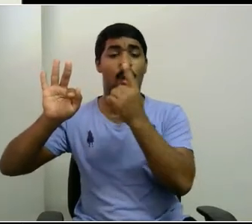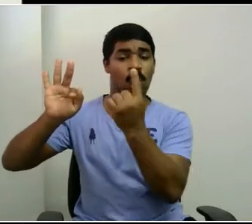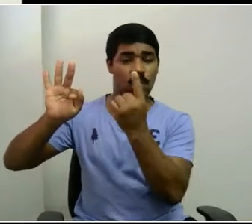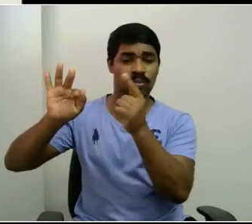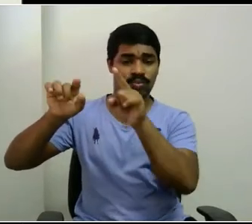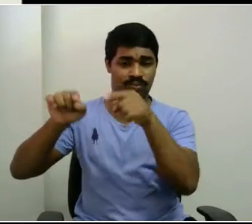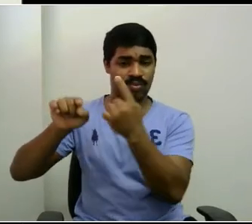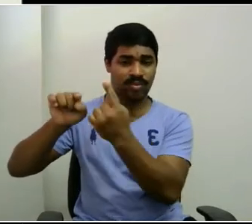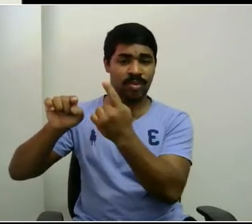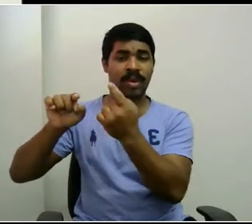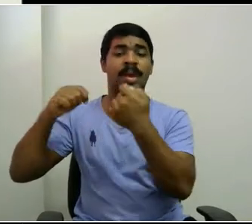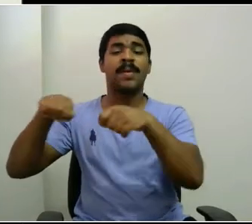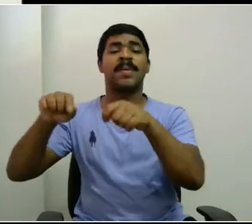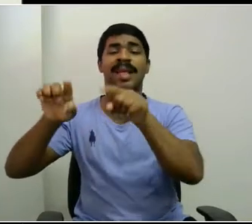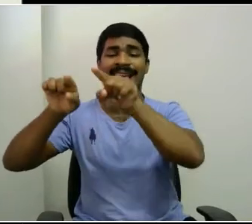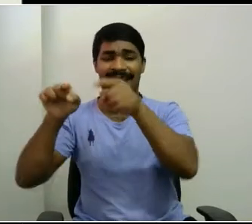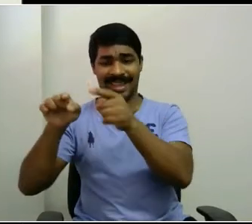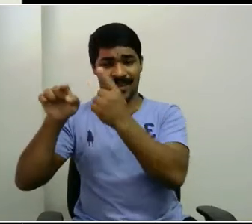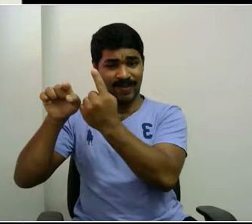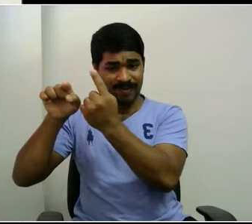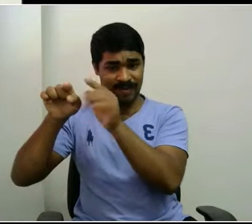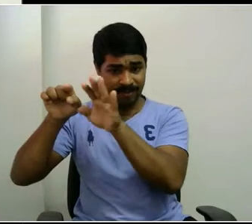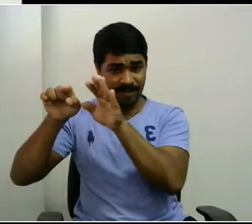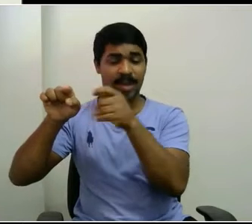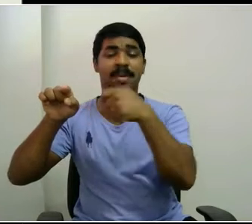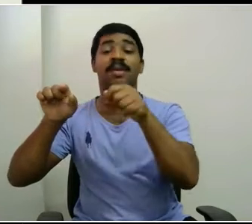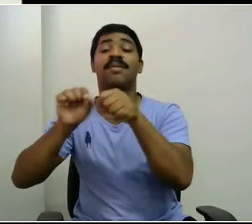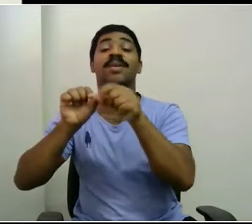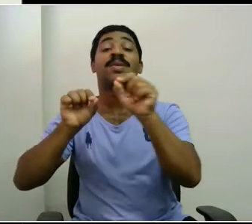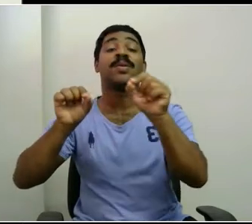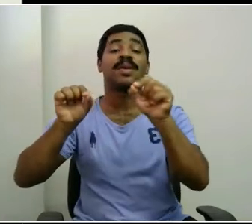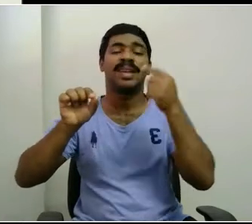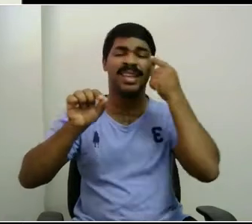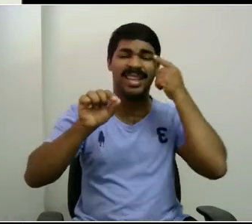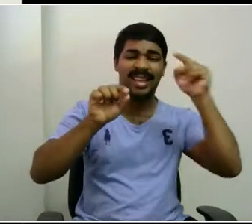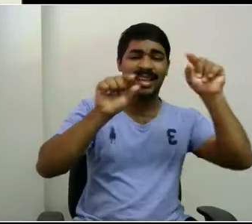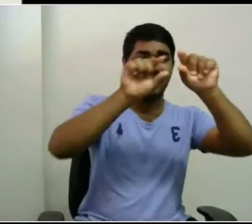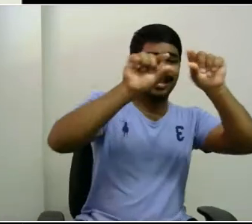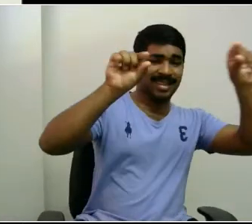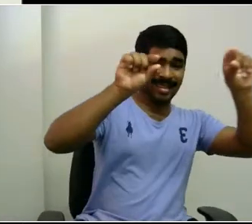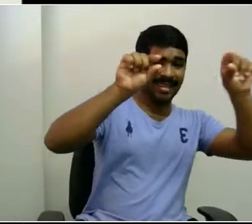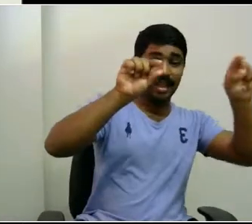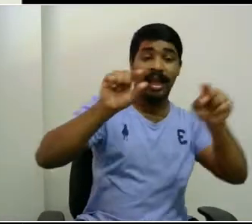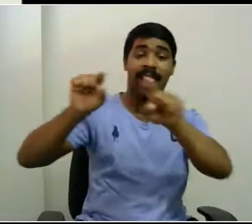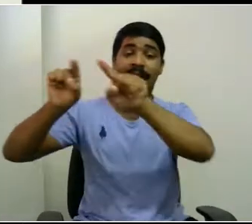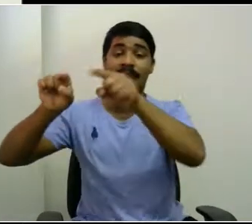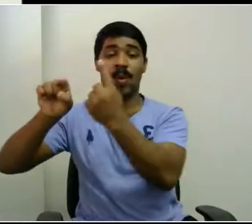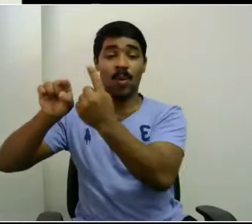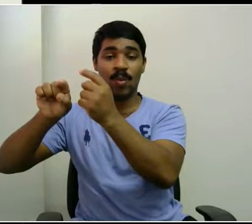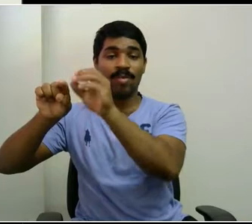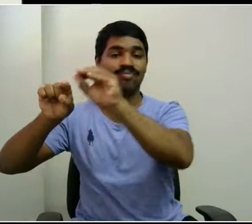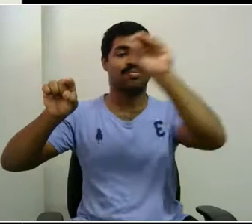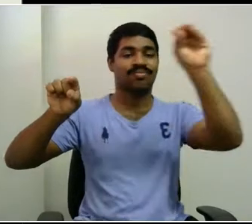fazer? Eu pego o número que está aqui dentro do parênteses e jogo aqui na função, né? Onde tem x eu substituo, não é isso? Então a gente vai